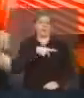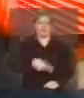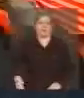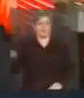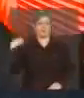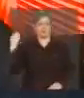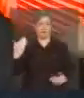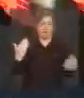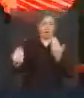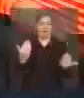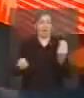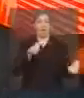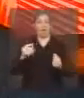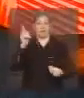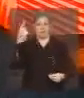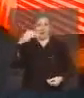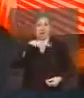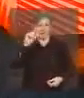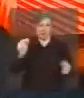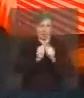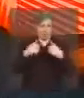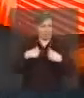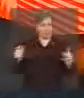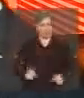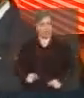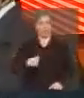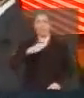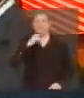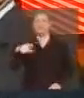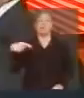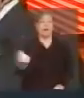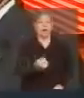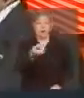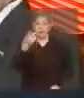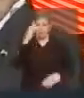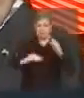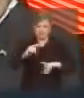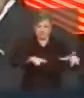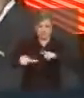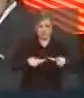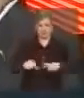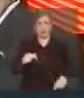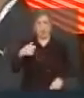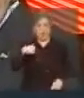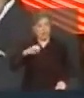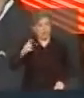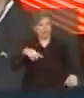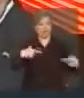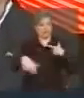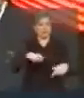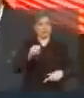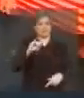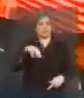que pareciam que ser amigos dos empresários. Eu duvido que tenha trabalhadores que ganharam, e eu fui sindicalista durante